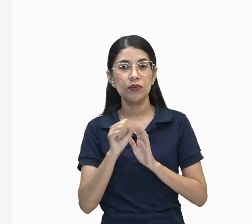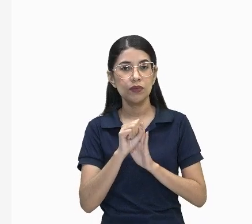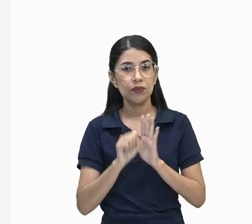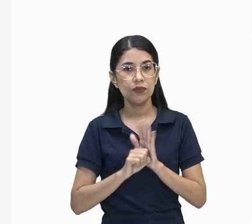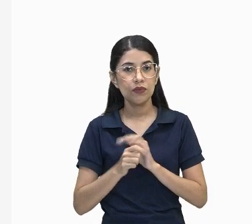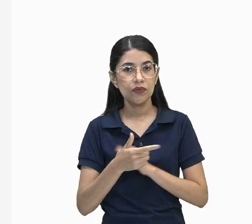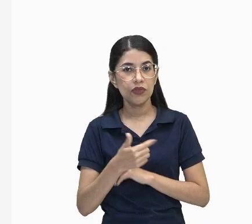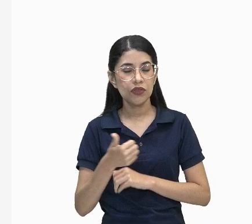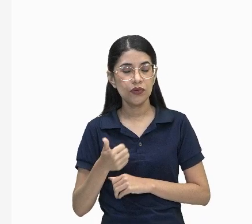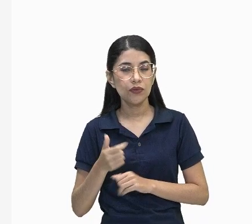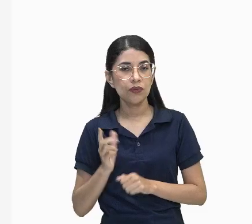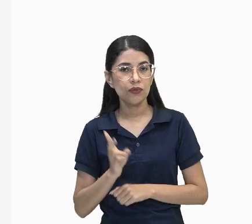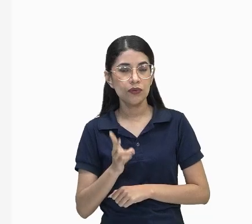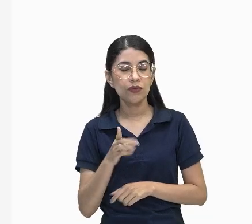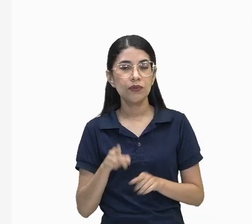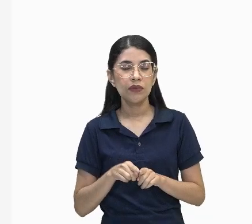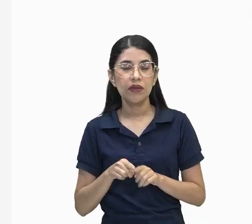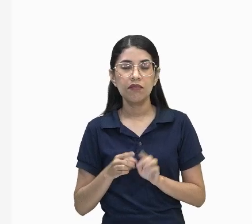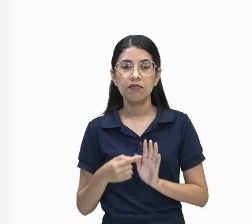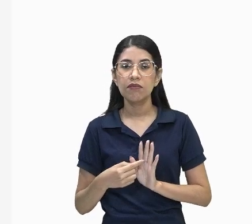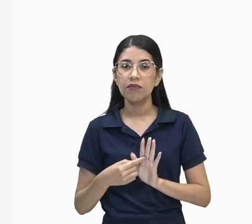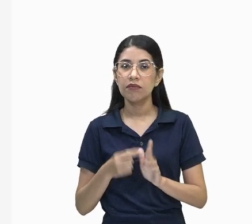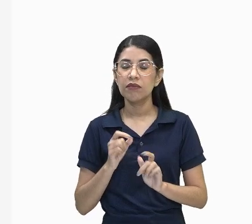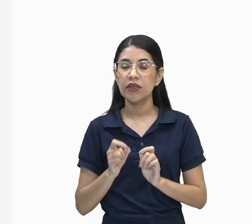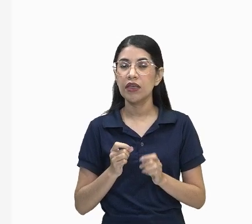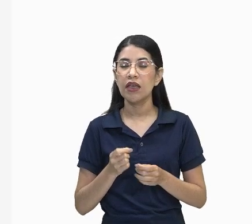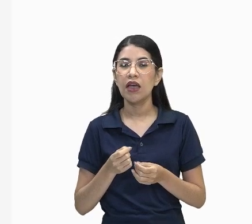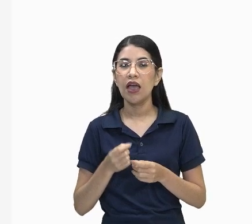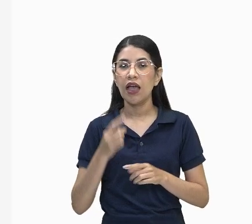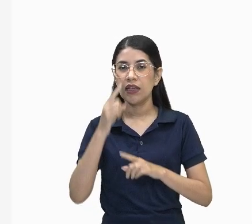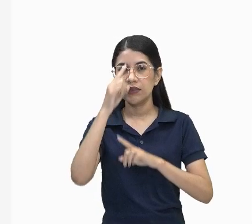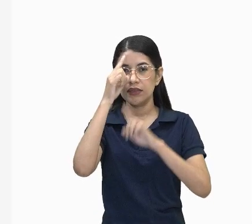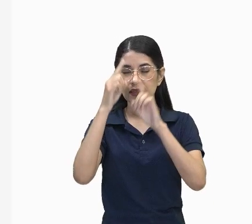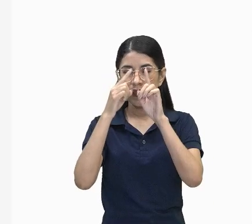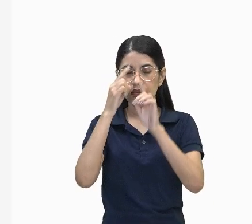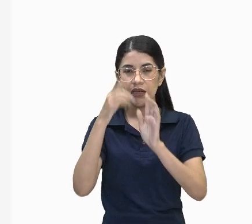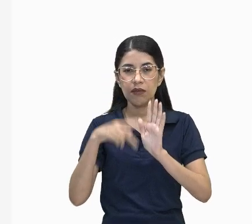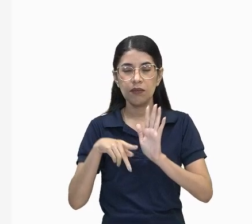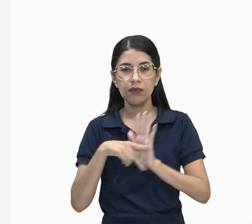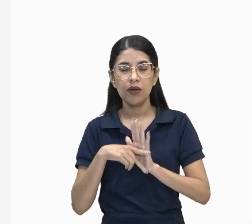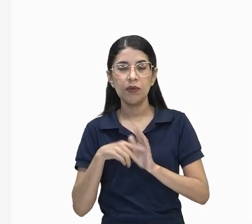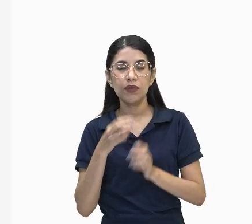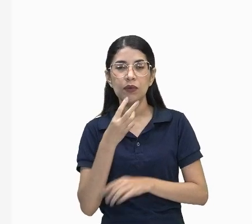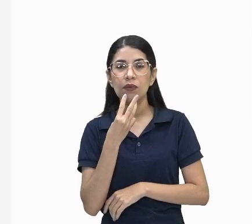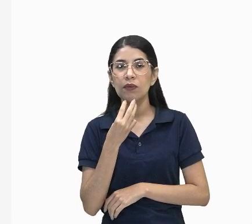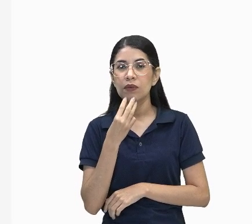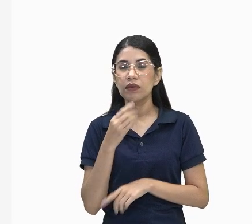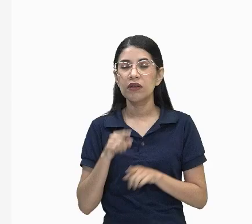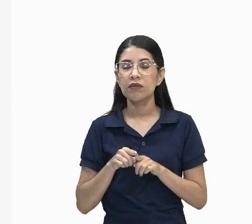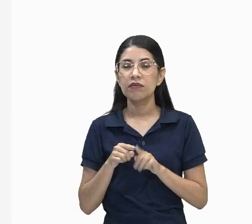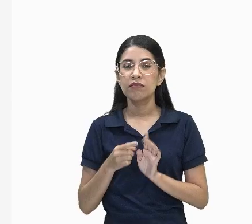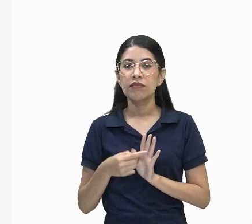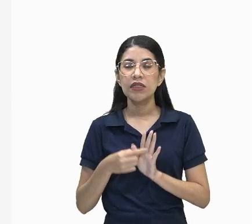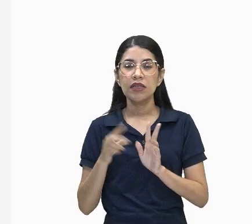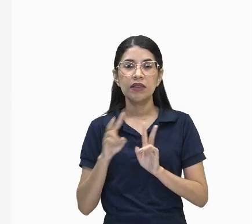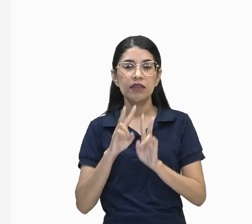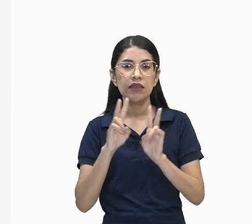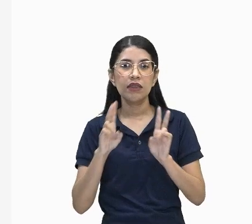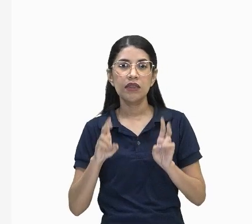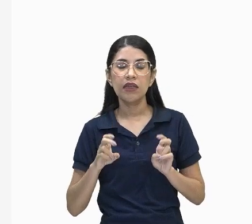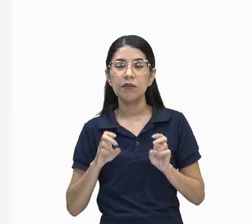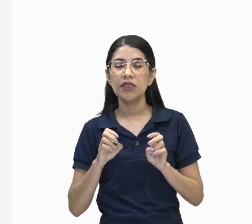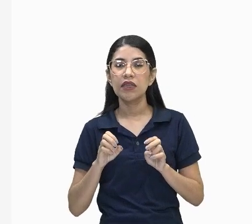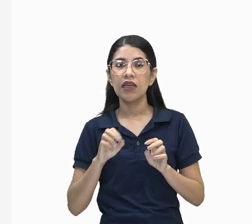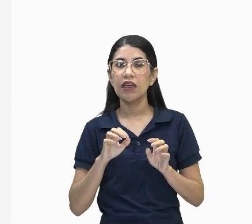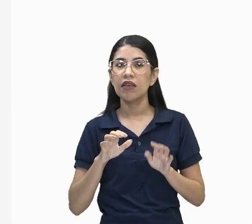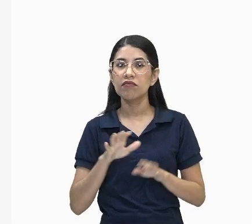vai comprovar a genialidade do autor de Machado de Assis ao tratar de questões que são